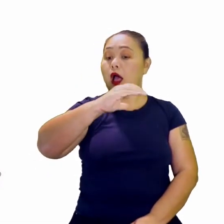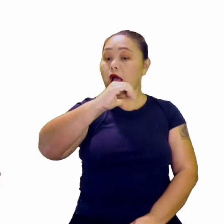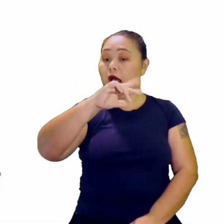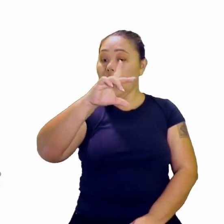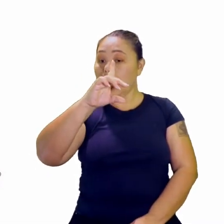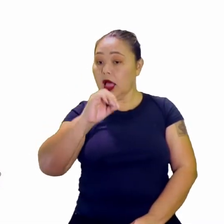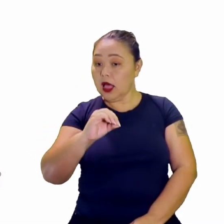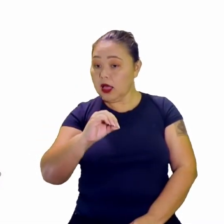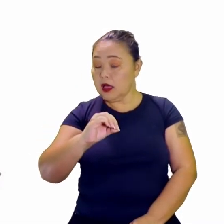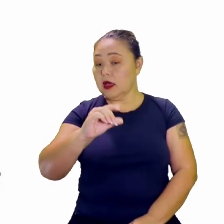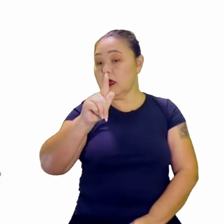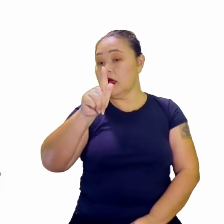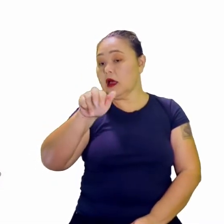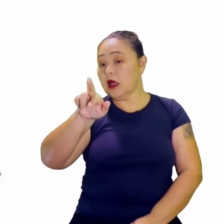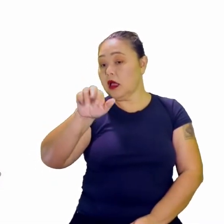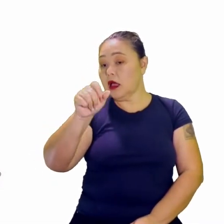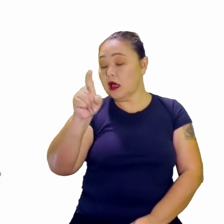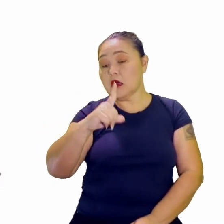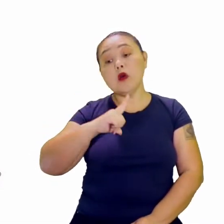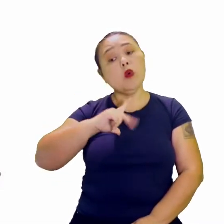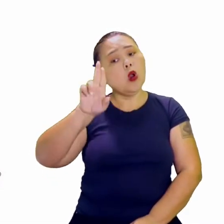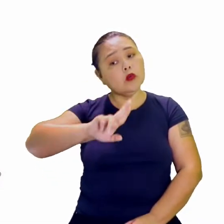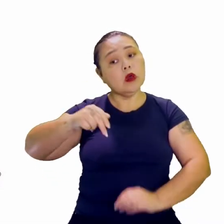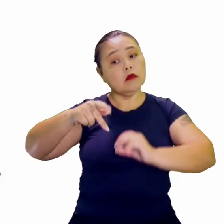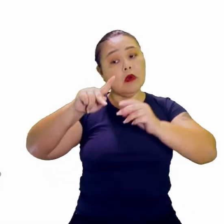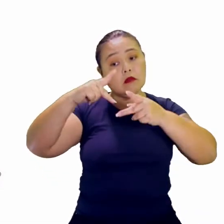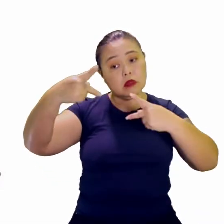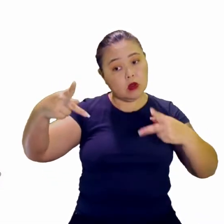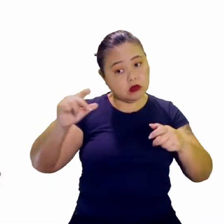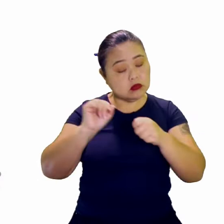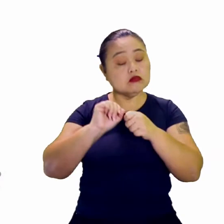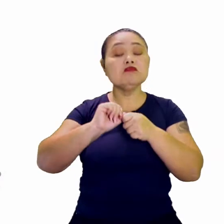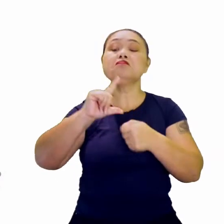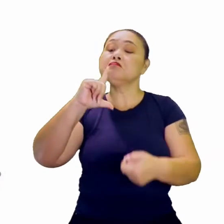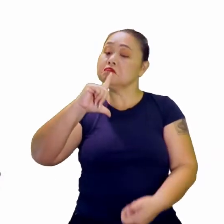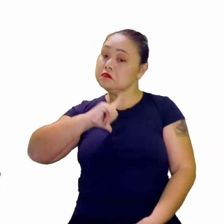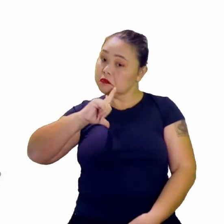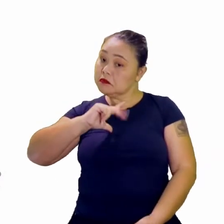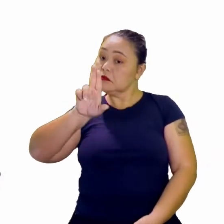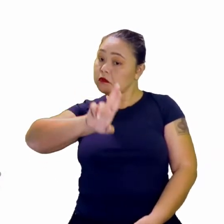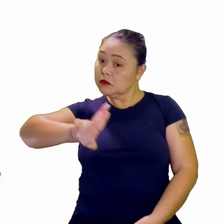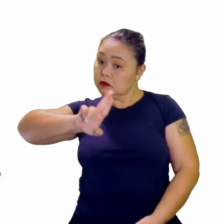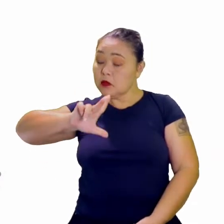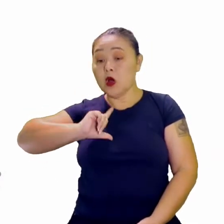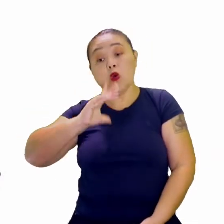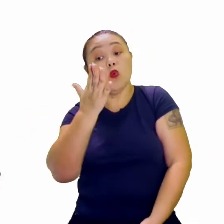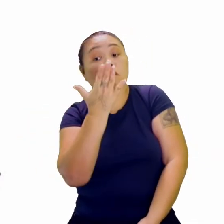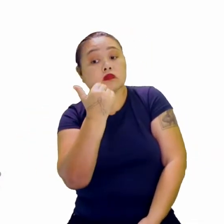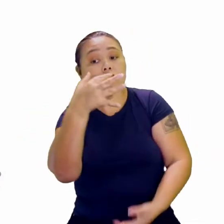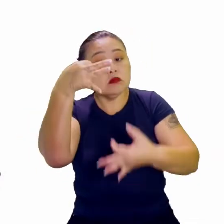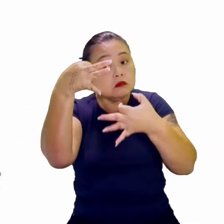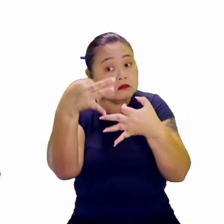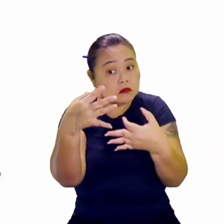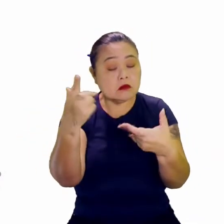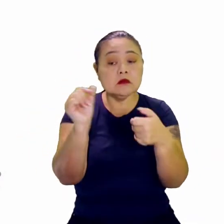usar as proteínas se você tiver se alimentado inadequadamente ou não tiver fonte de energia de glicose ou